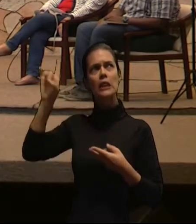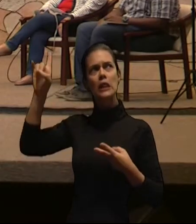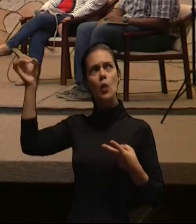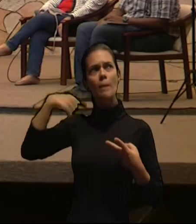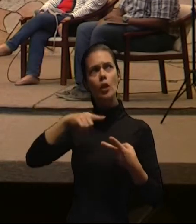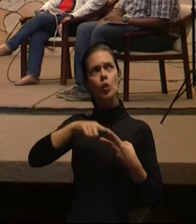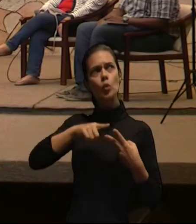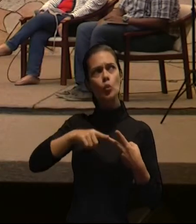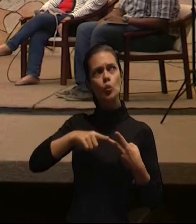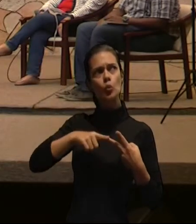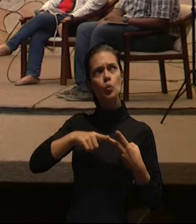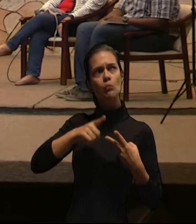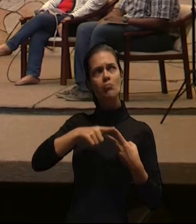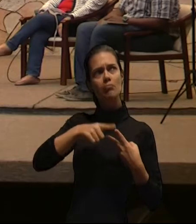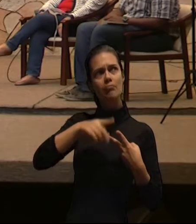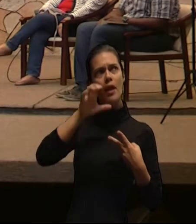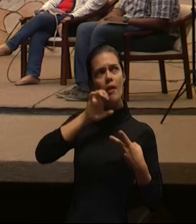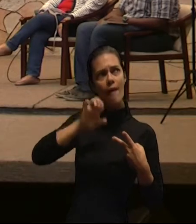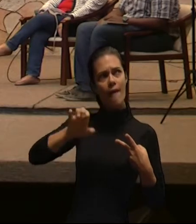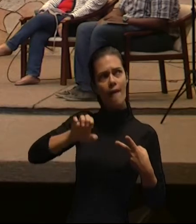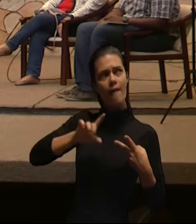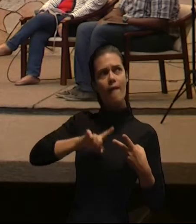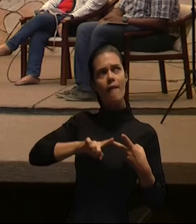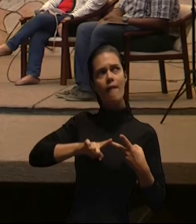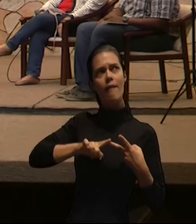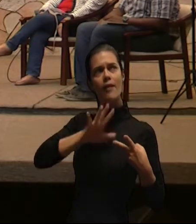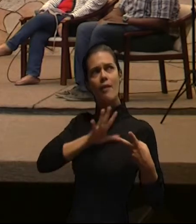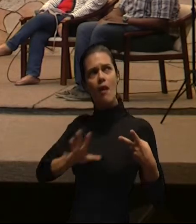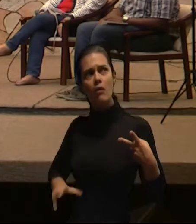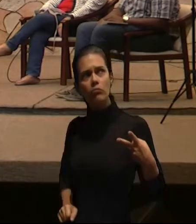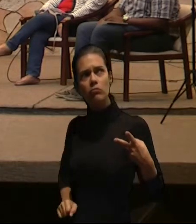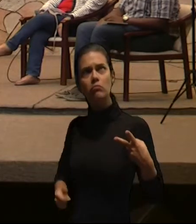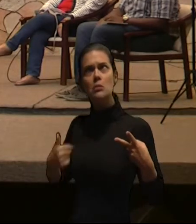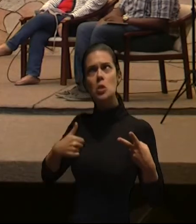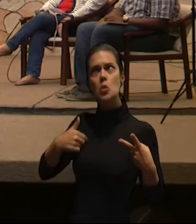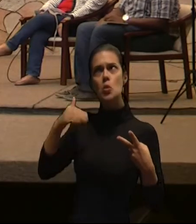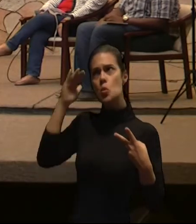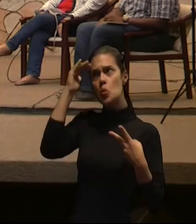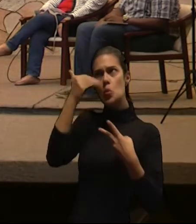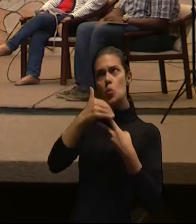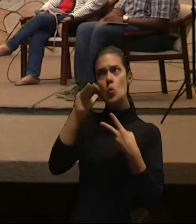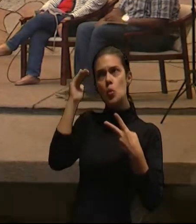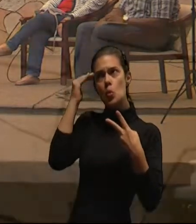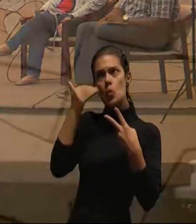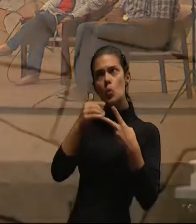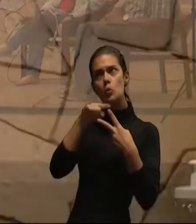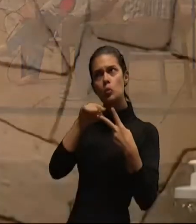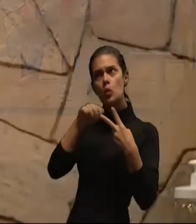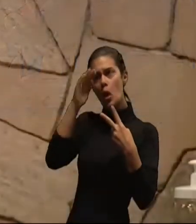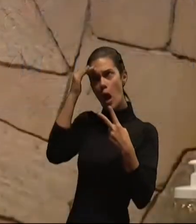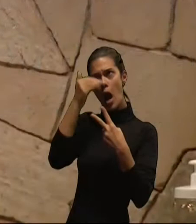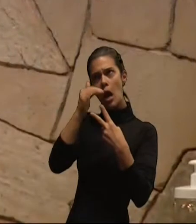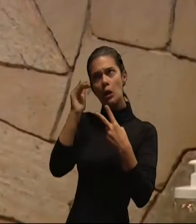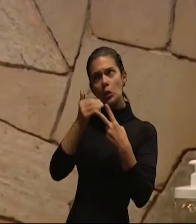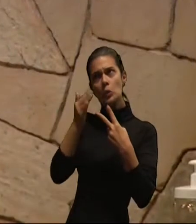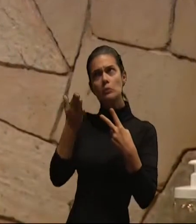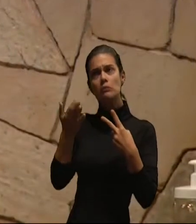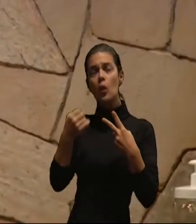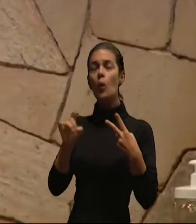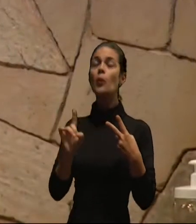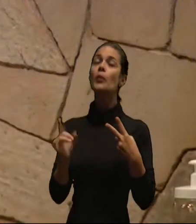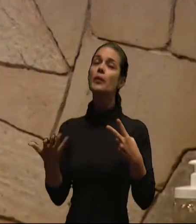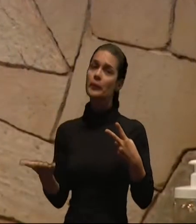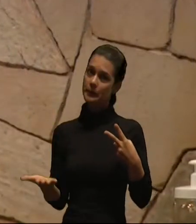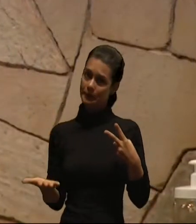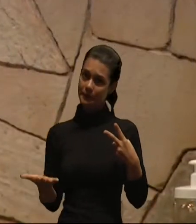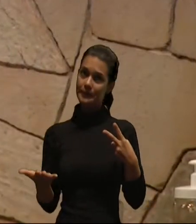importantes, as ordenanças pelas quais nós fomos criados como igreja para adorar e glorificar o nome do Senhor e proclamar o